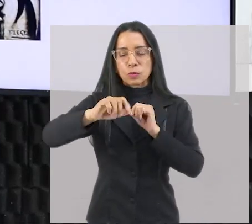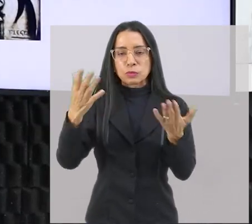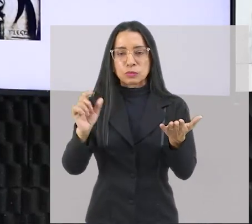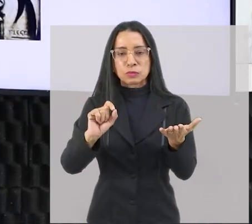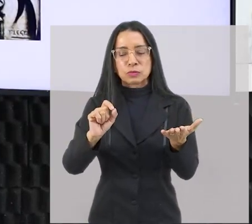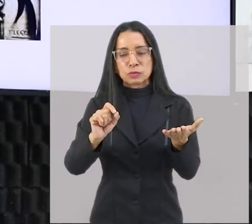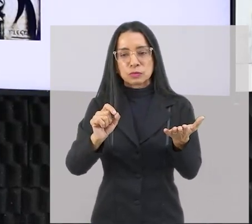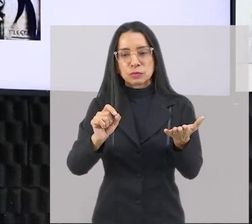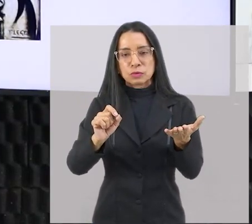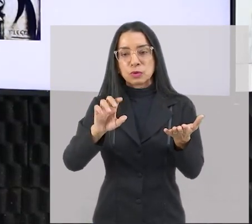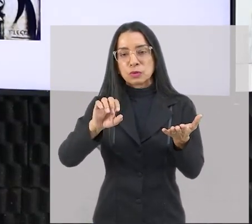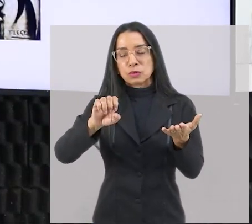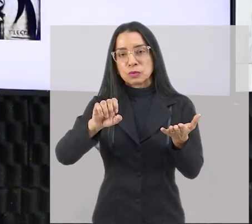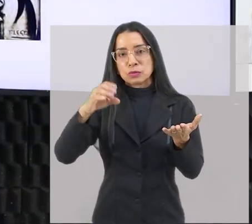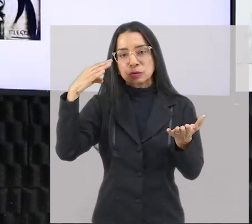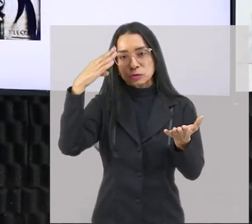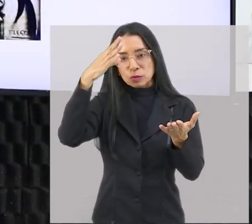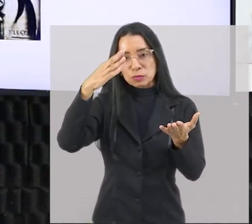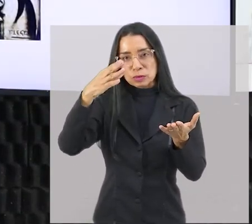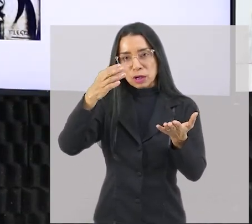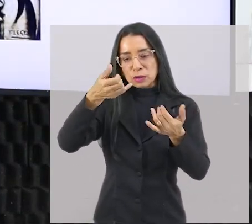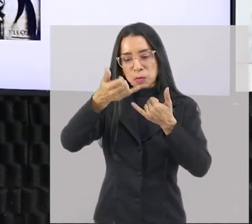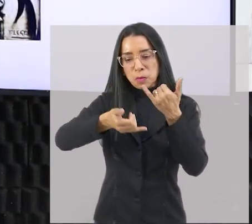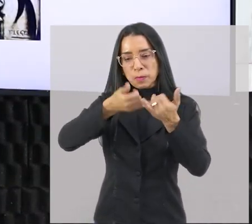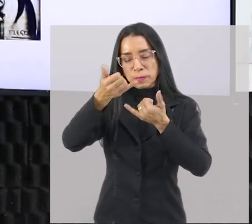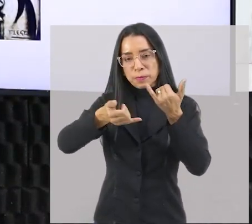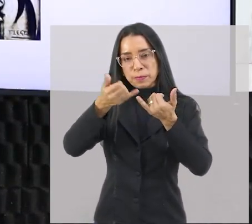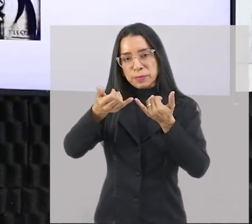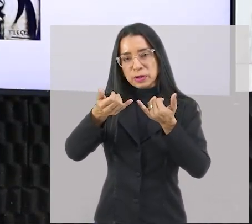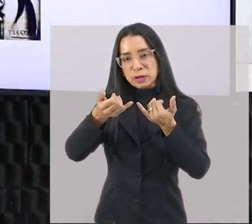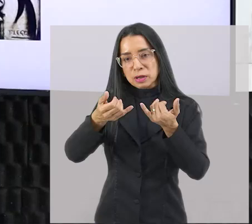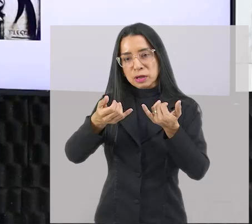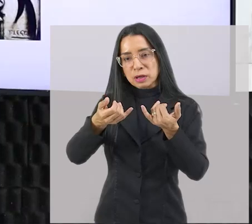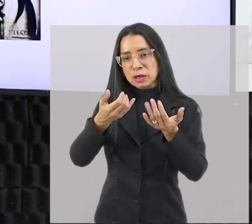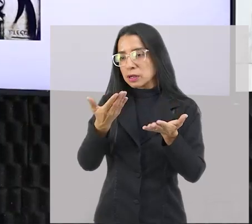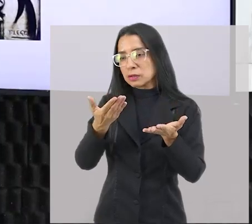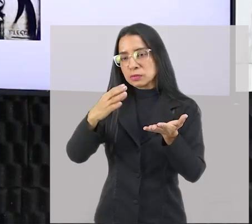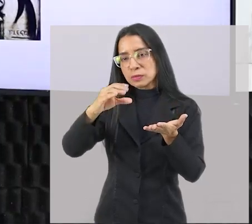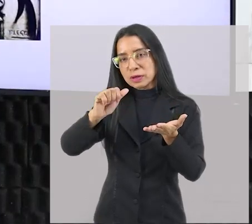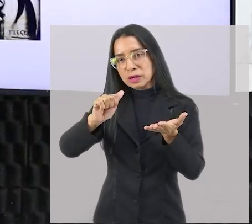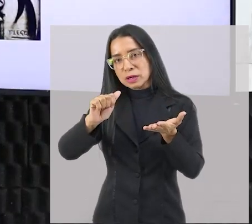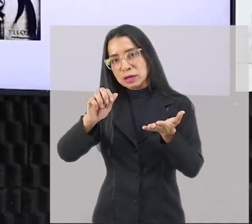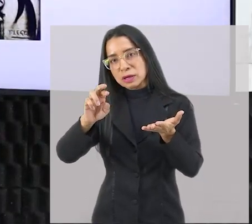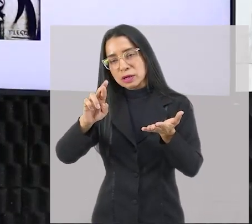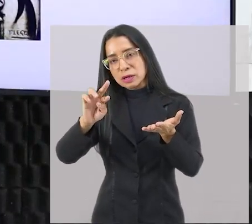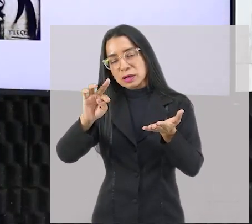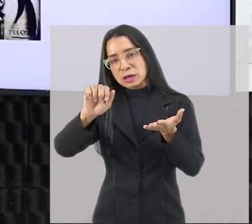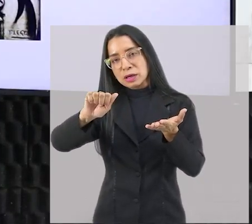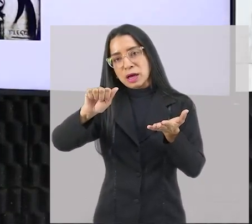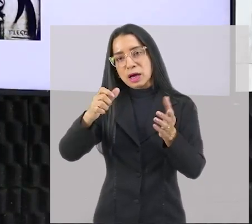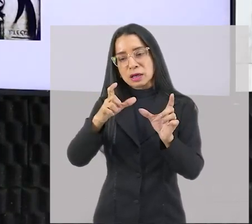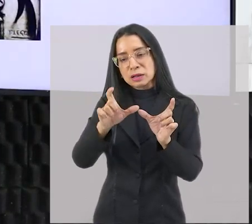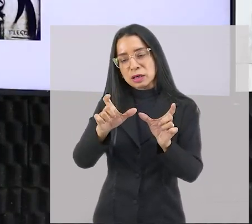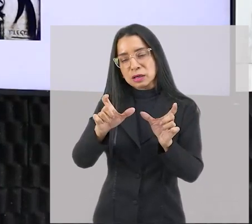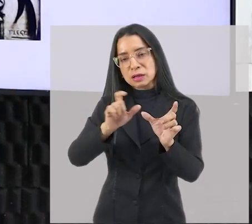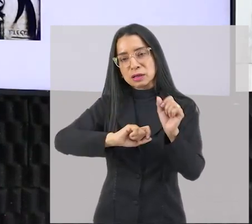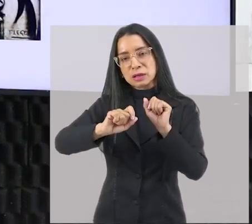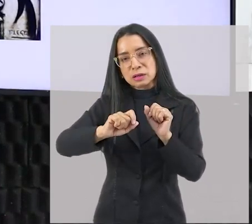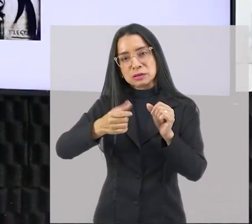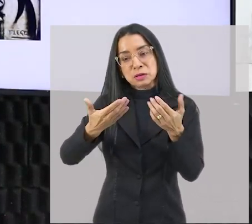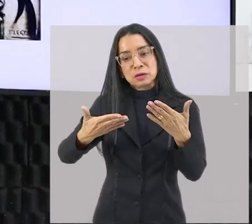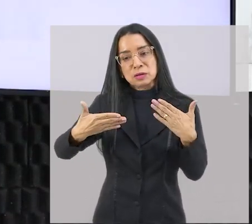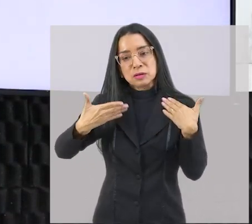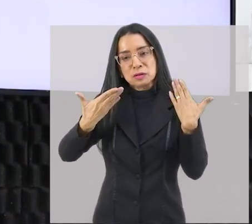outro soldado ali. Soldado jogando carta. Ele não devia estar tratando na guerra? Se ele está jogando carta, ele está parado, ele está se divertindo. Então,